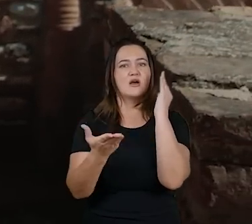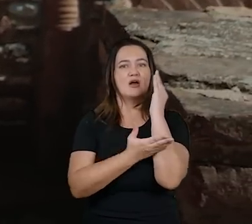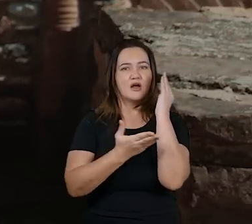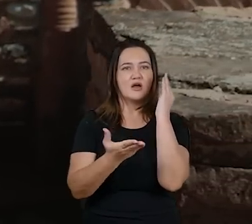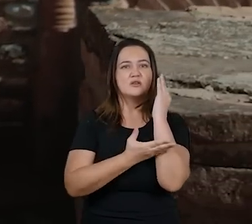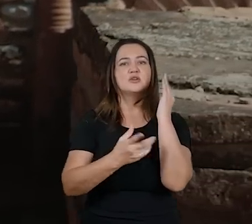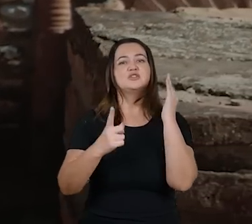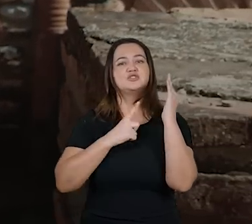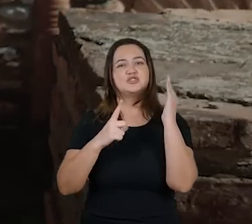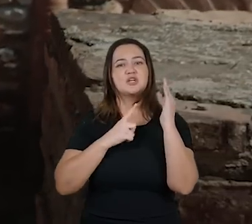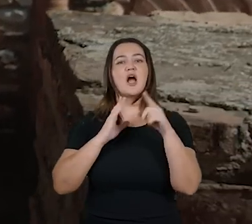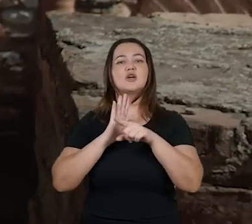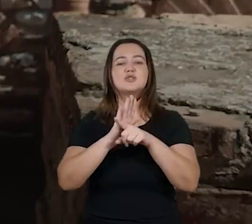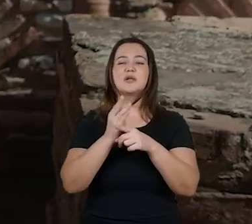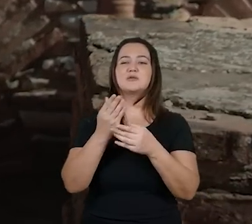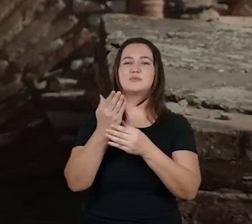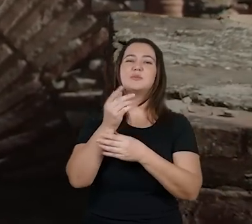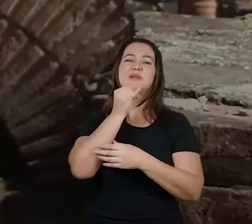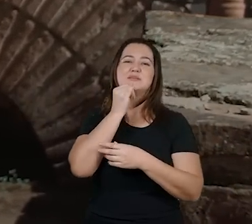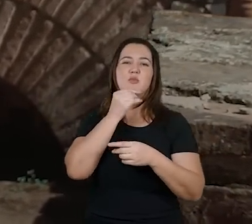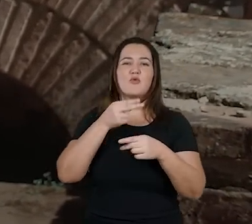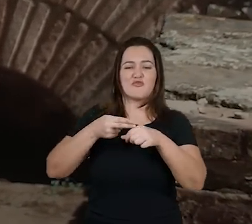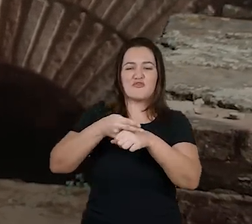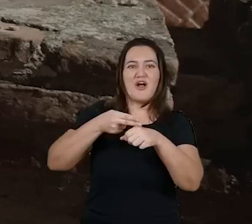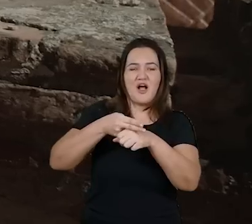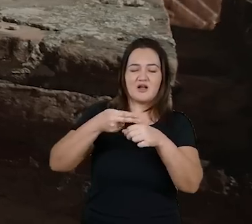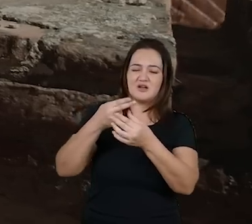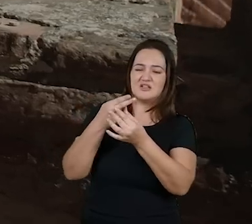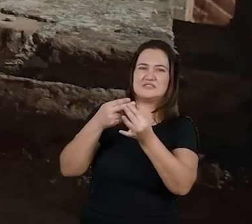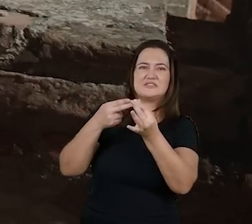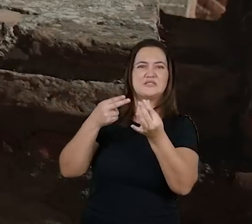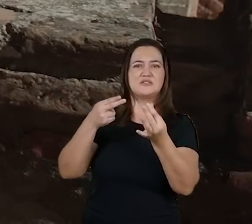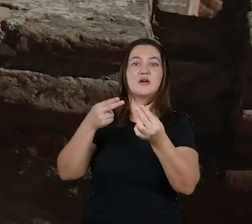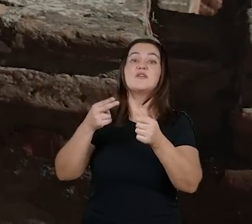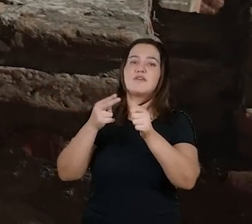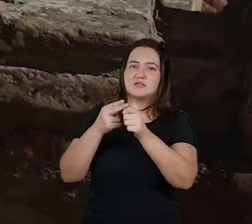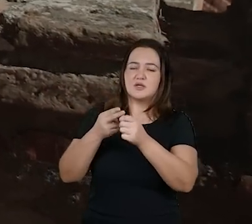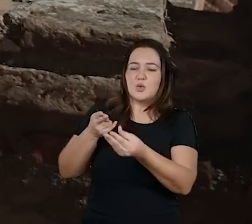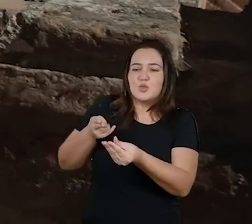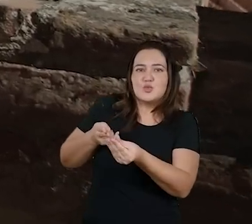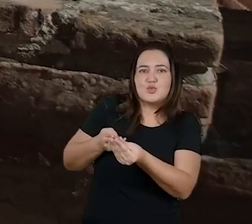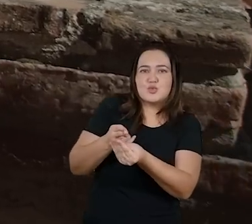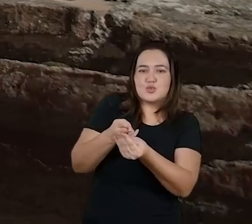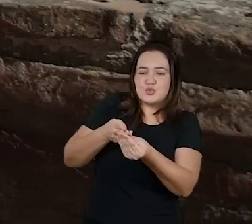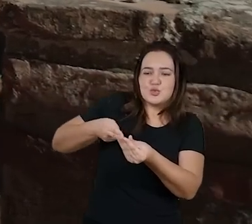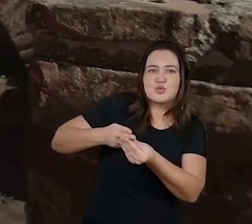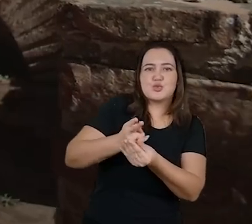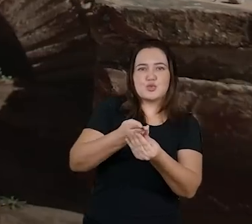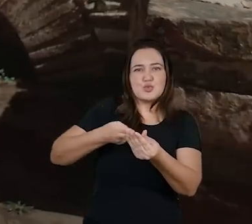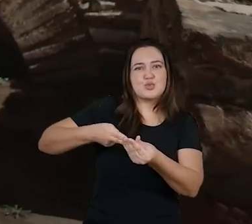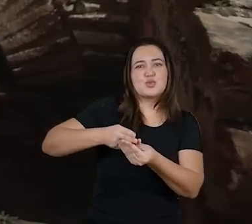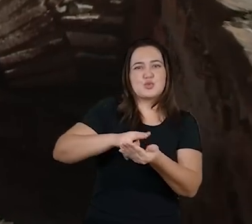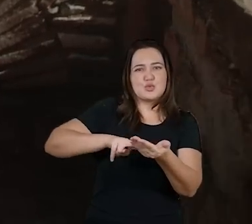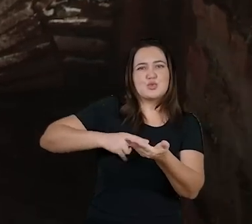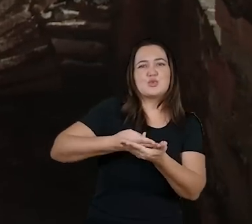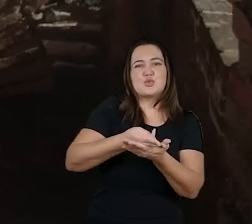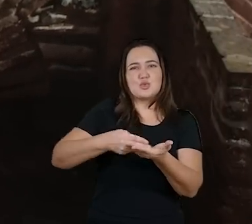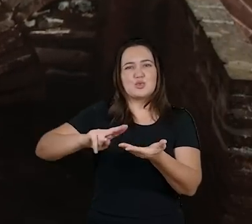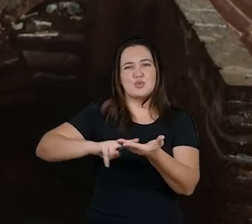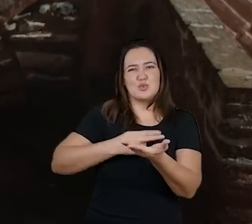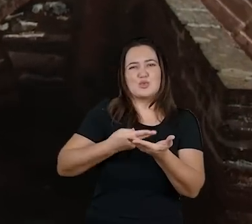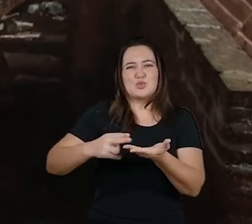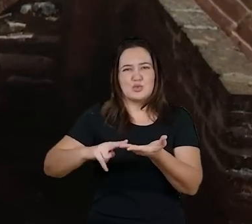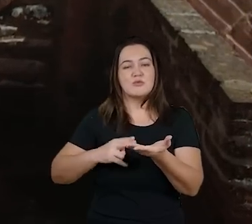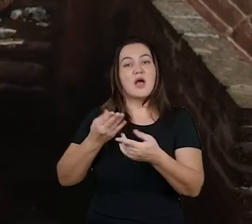a amolar, a afiar aquela faca. Era esse o lugar. E até me chama a atenção que eu tenho aqui no fundo alguns restos